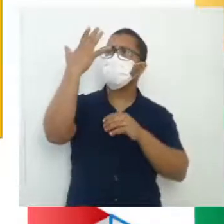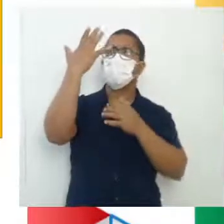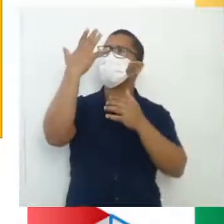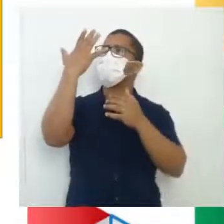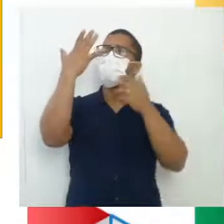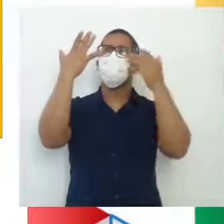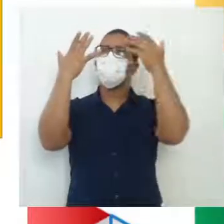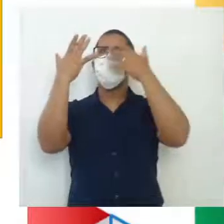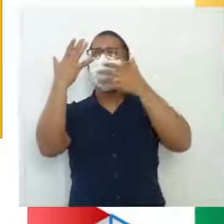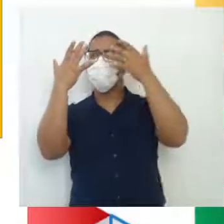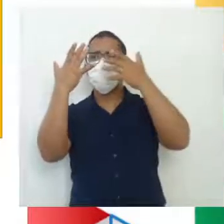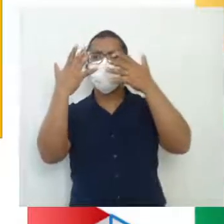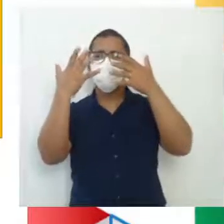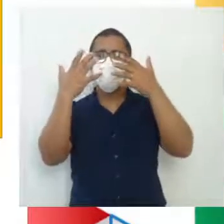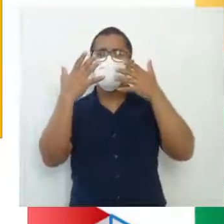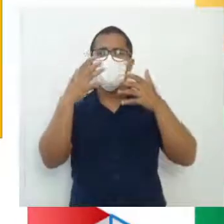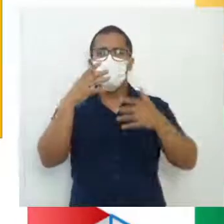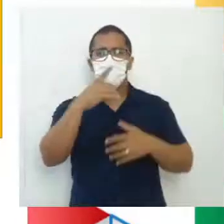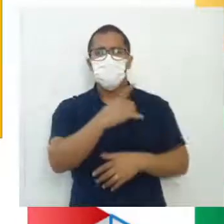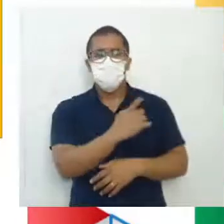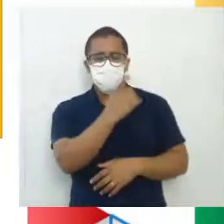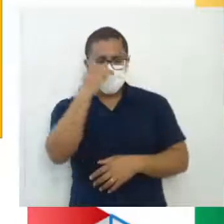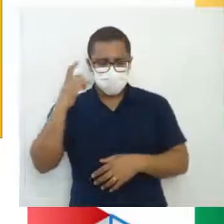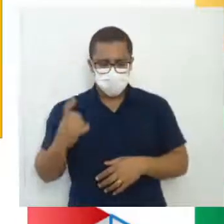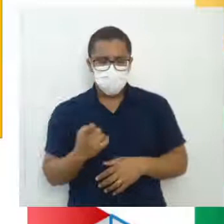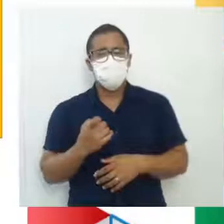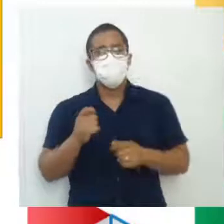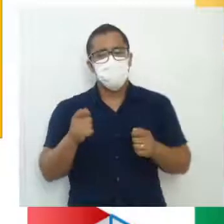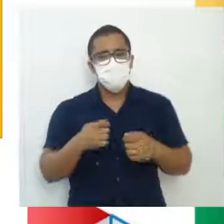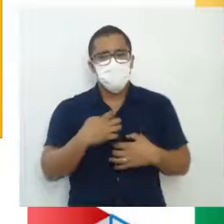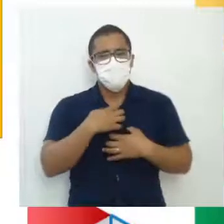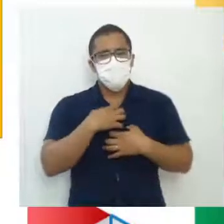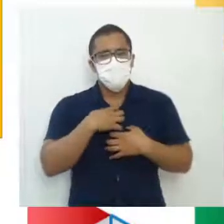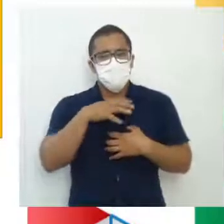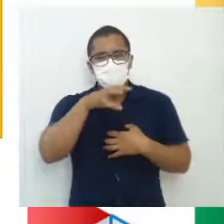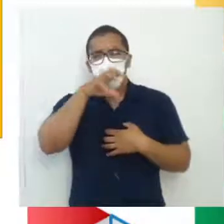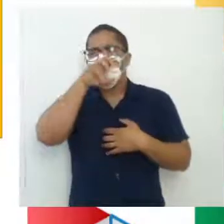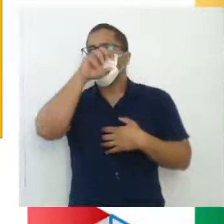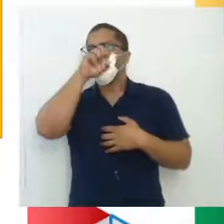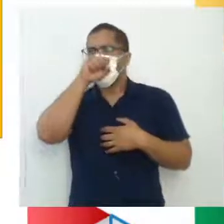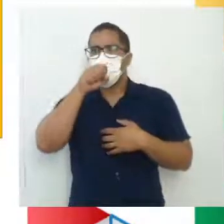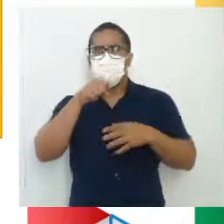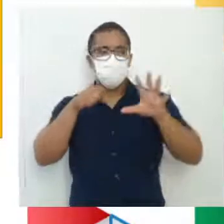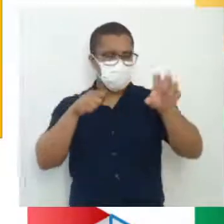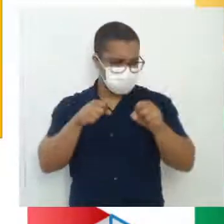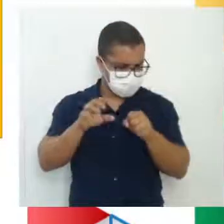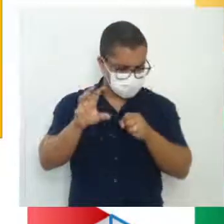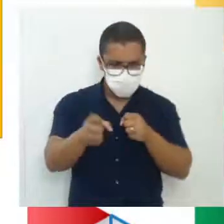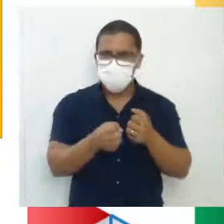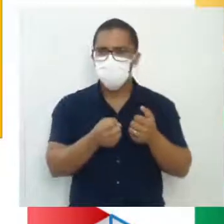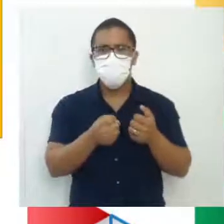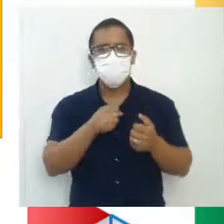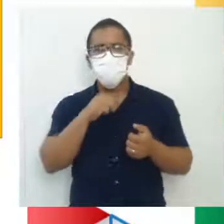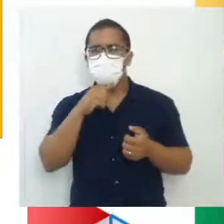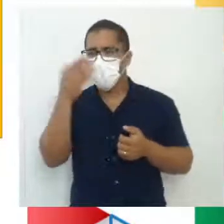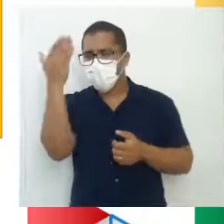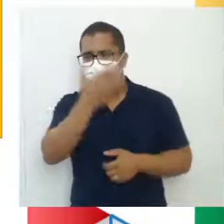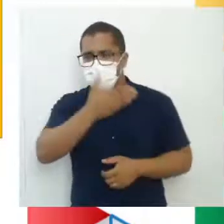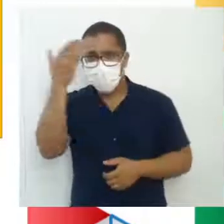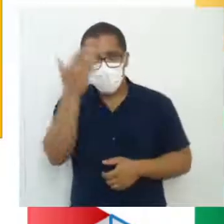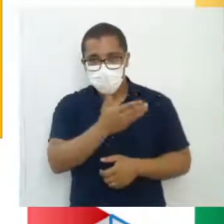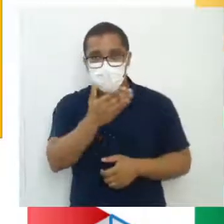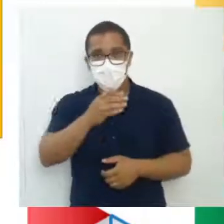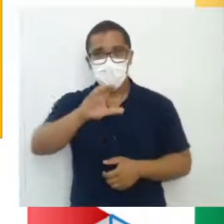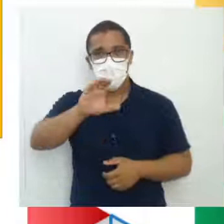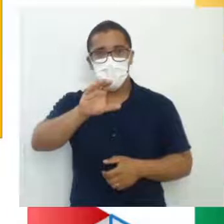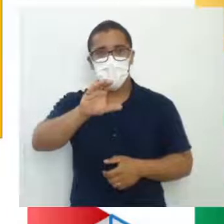calor, dá o aroma, mas não se deixa tocar nem ver. Coelho Neto. Então é isso aí,